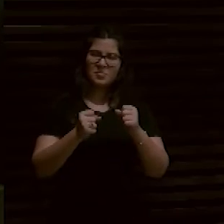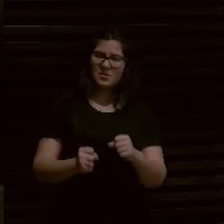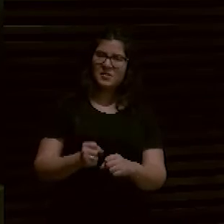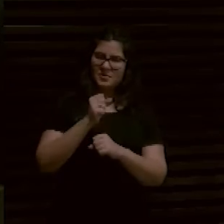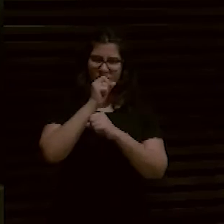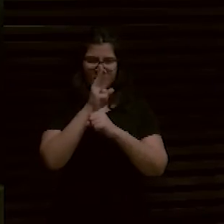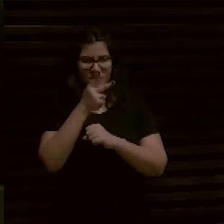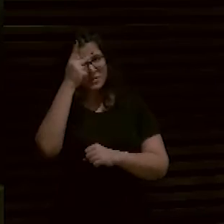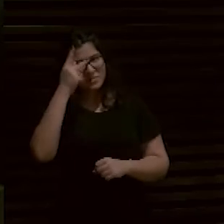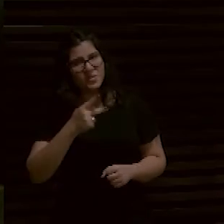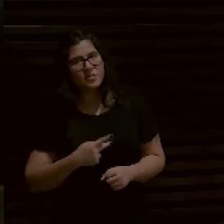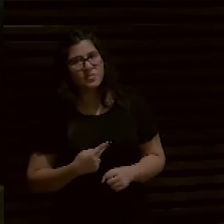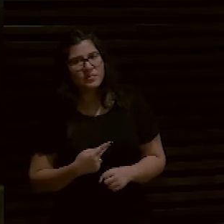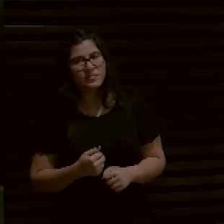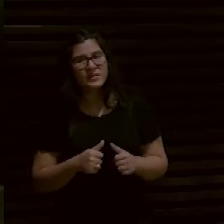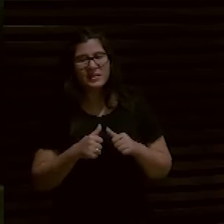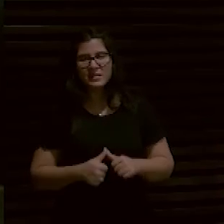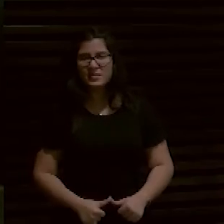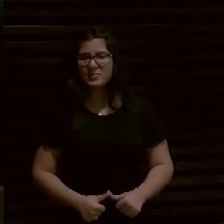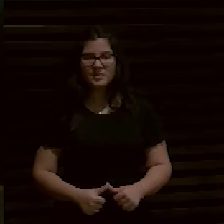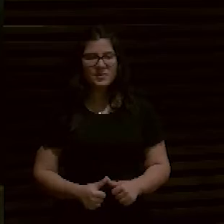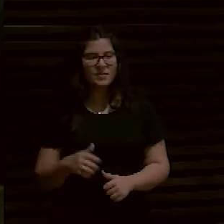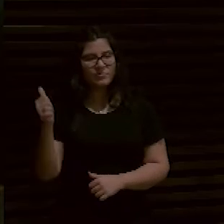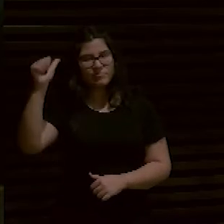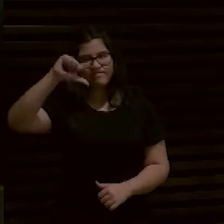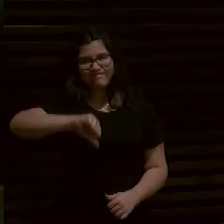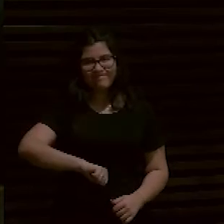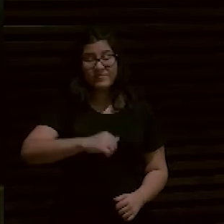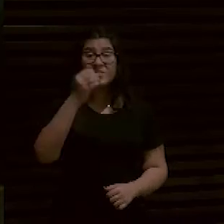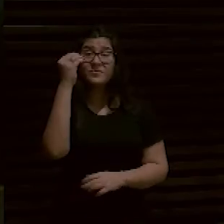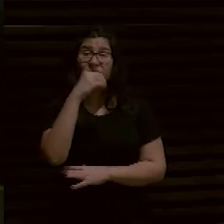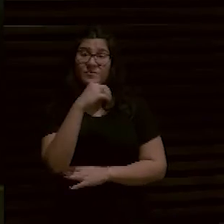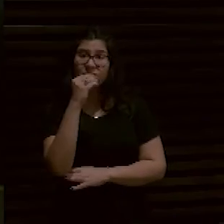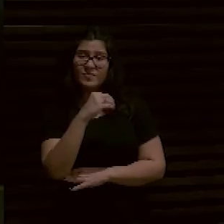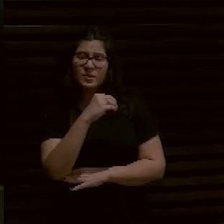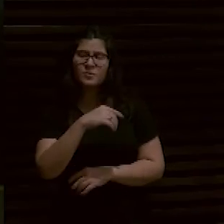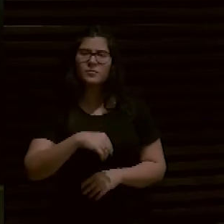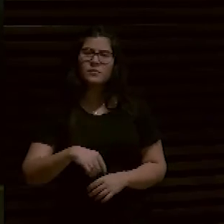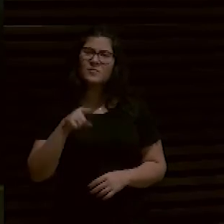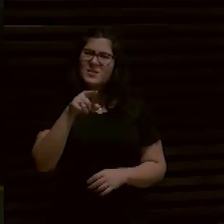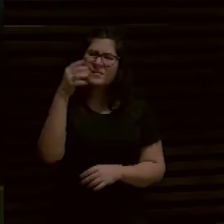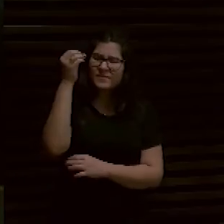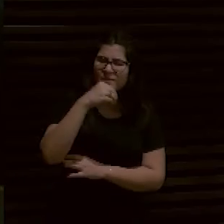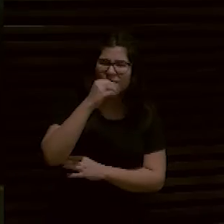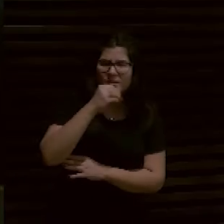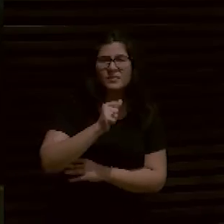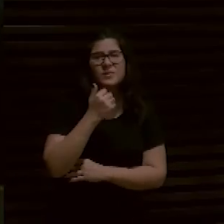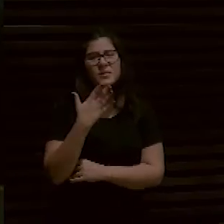E isso é fatal. Você é fraco, meu irmão. E que bom, eu quero ser